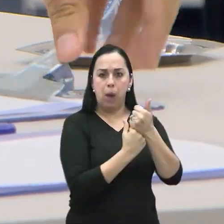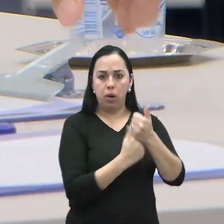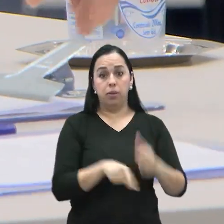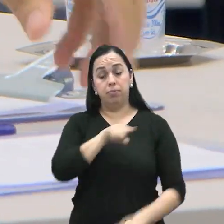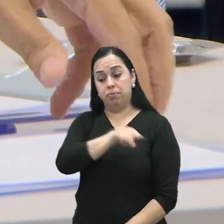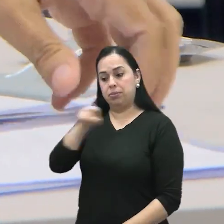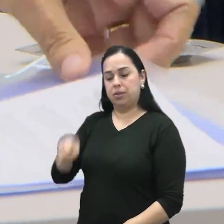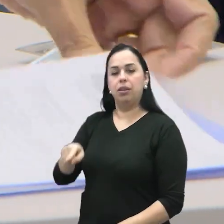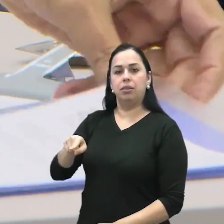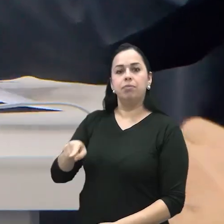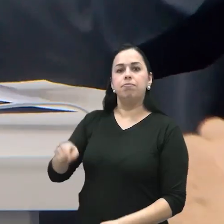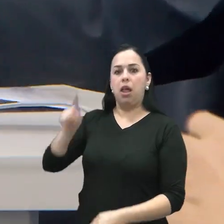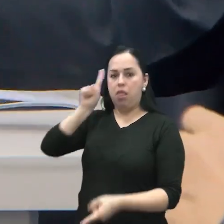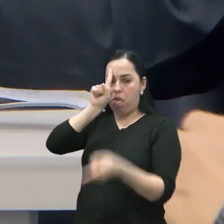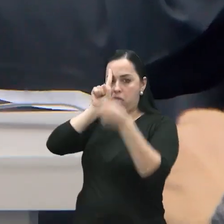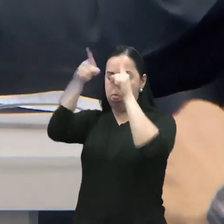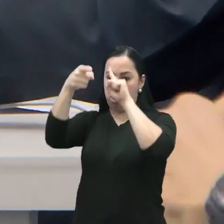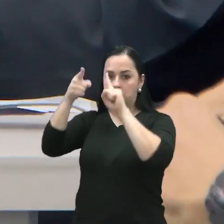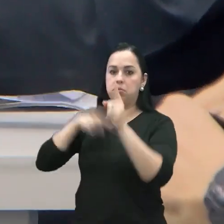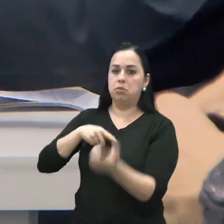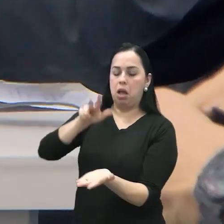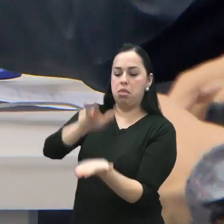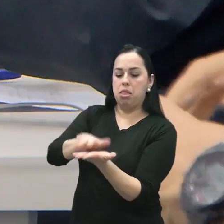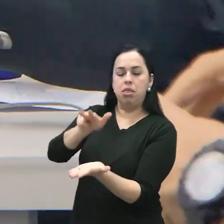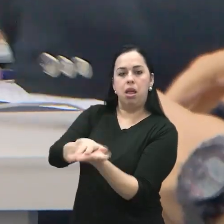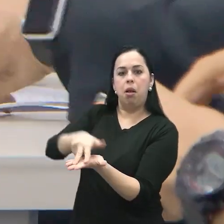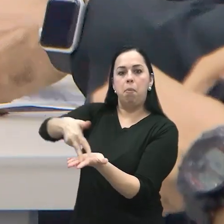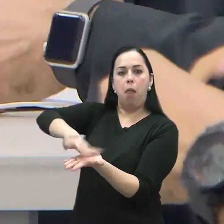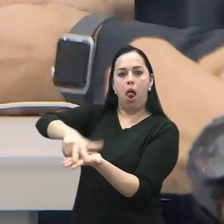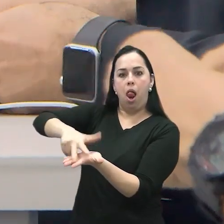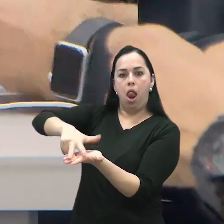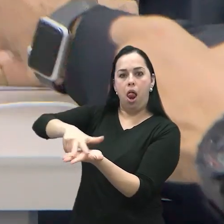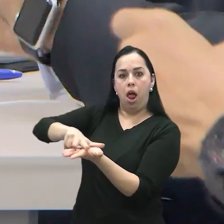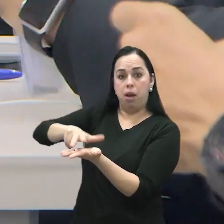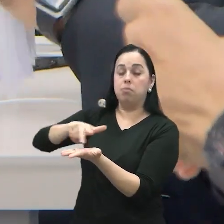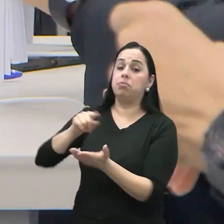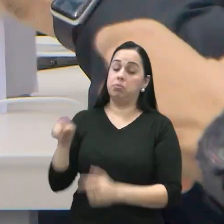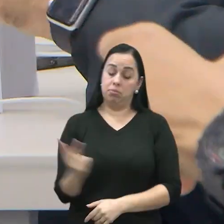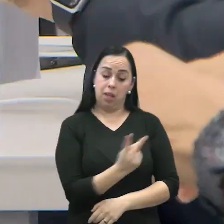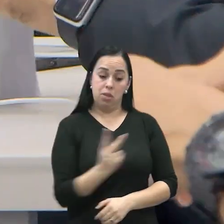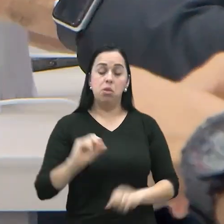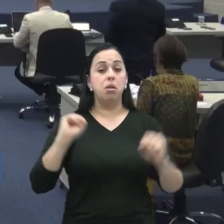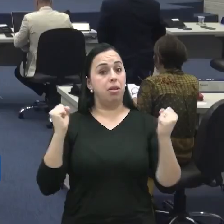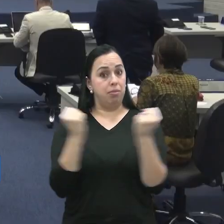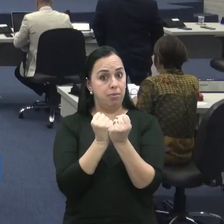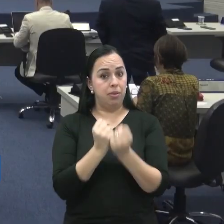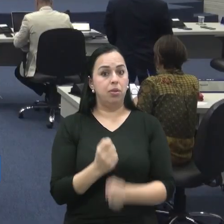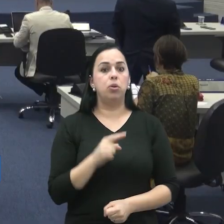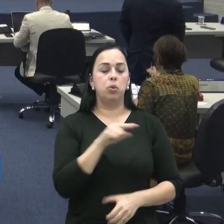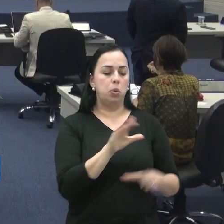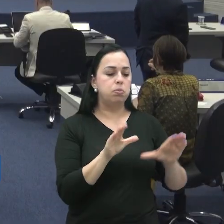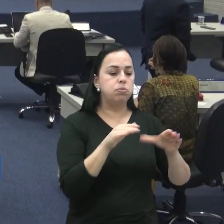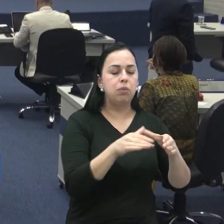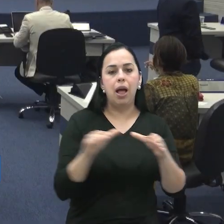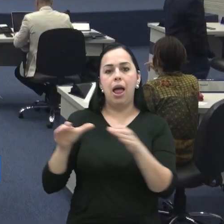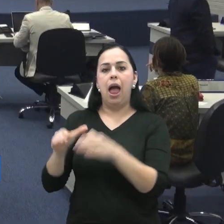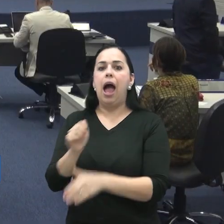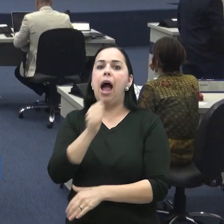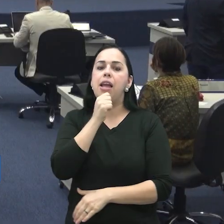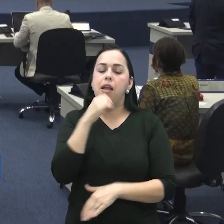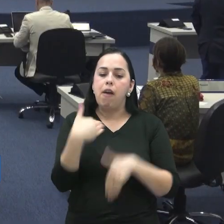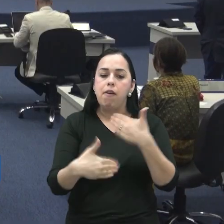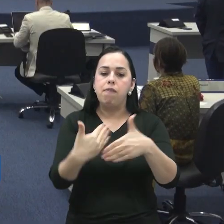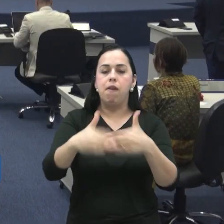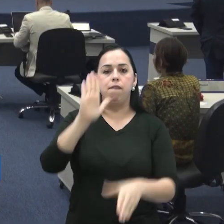com Síndrome de Down e a Frente em Defesa dos Direitos das Pessoas com Epilepsia. A formação dos grupos